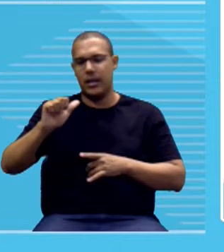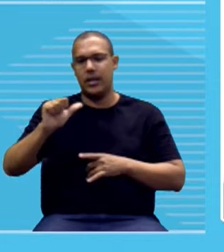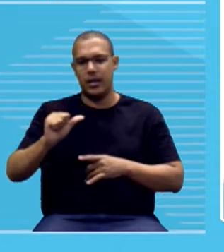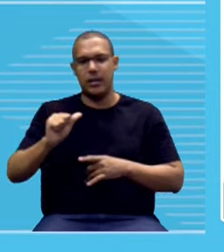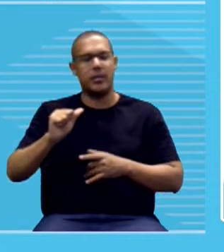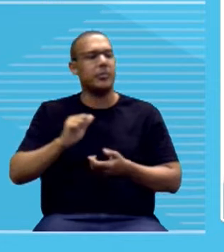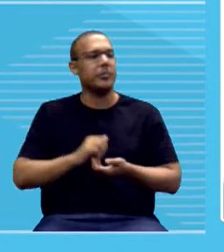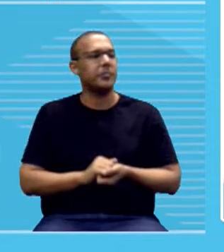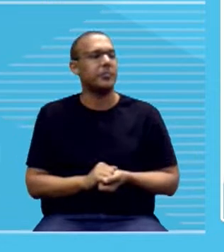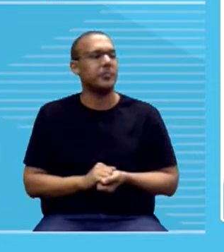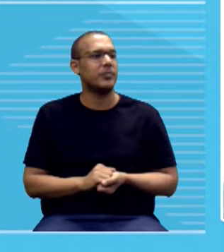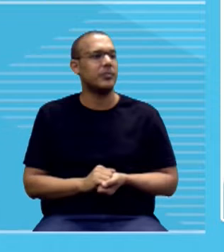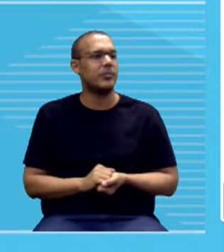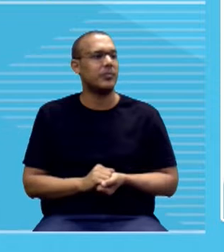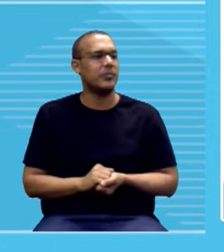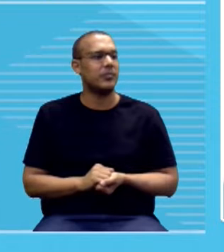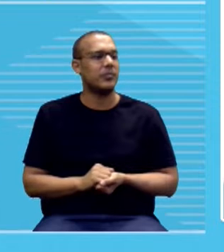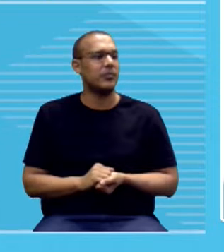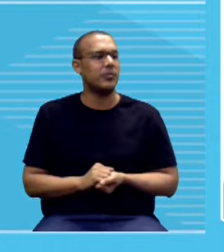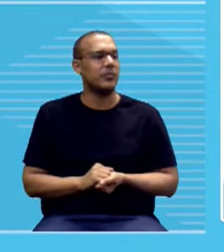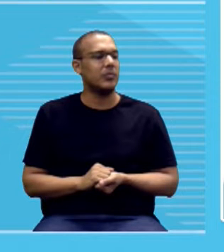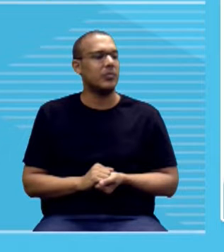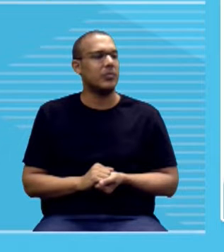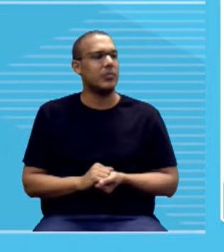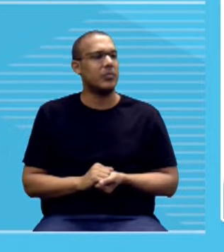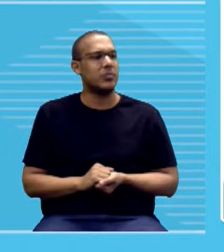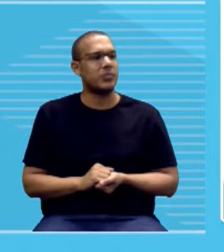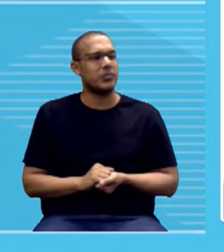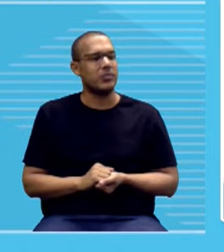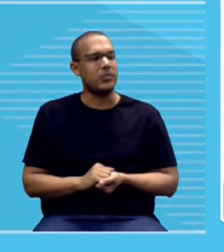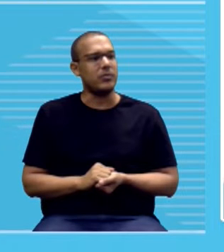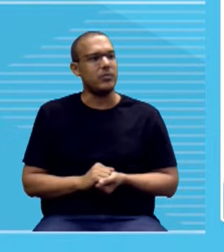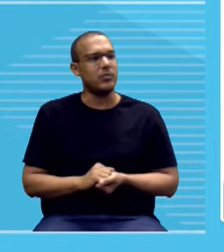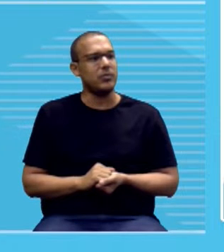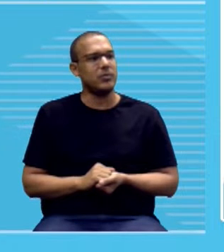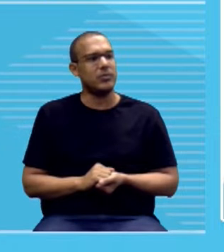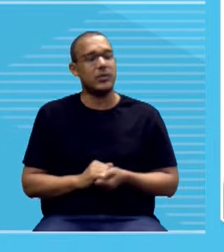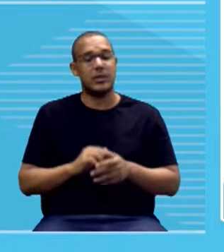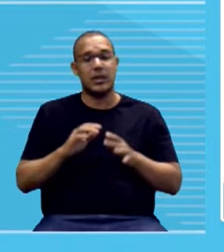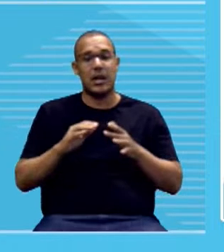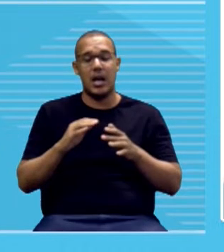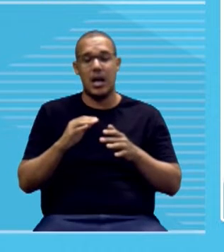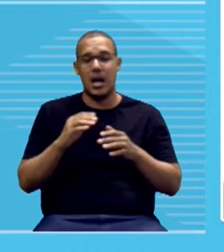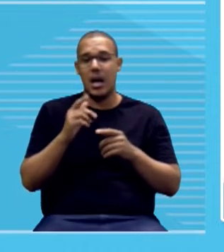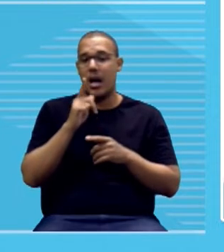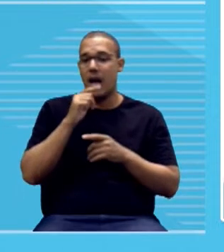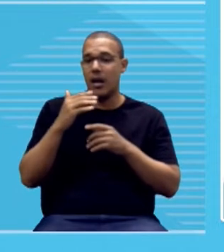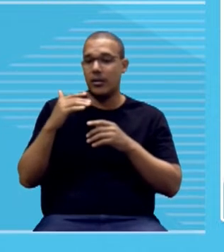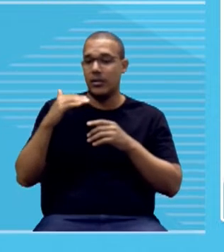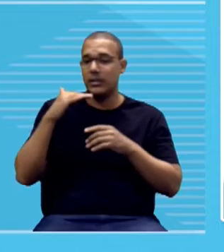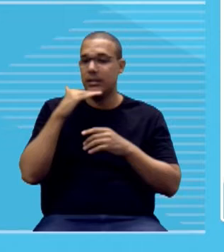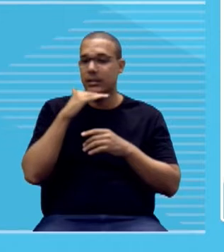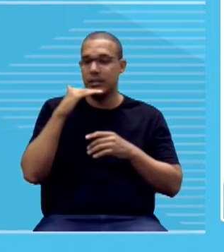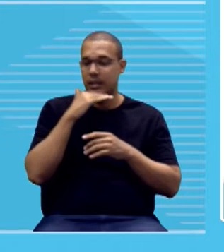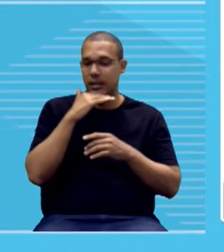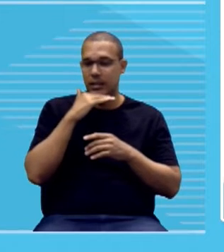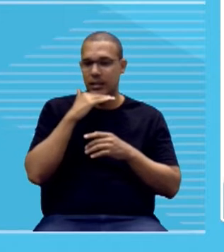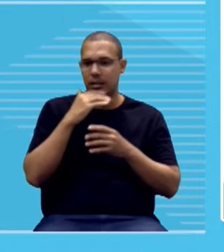queima a energia gerada pela quebra dos átomos. Esquenta a água, gera vapor, gira a turbina.